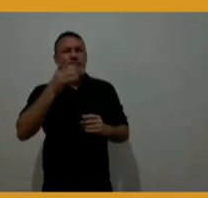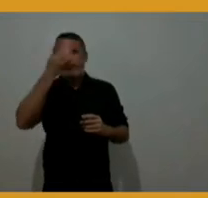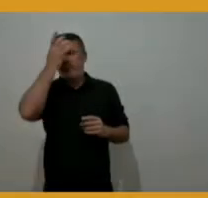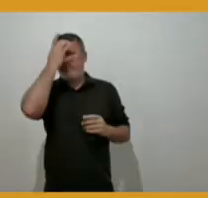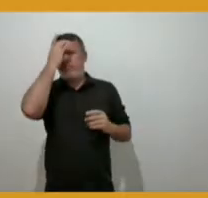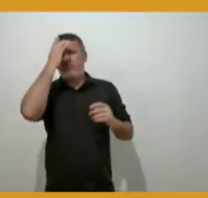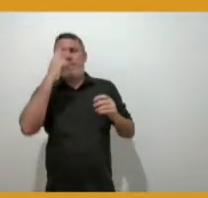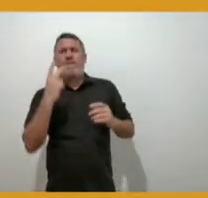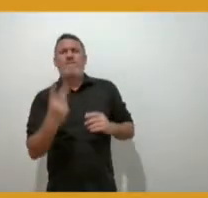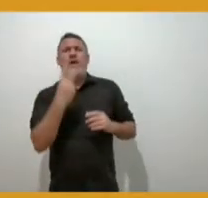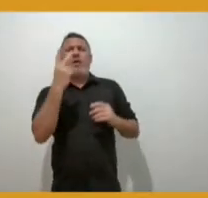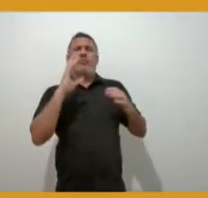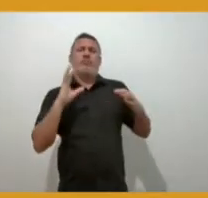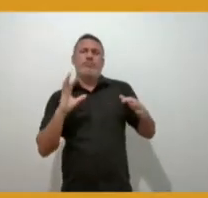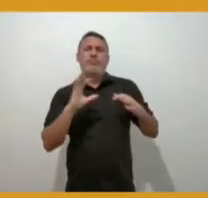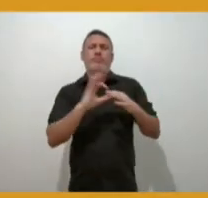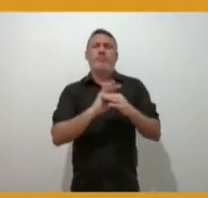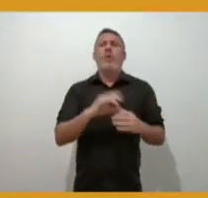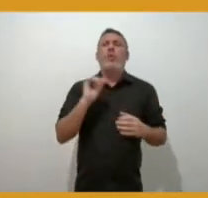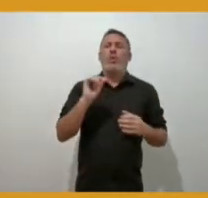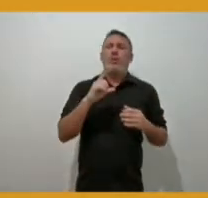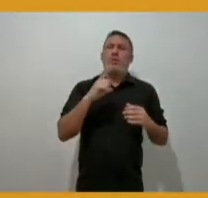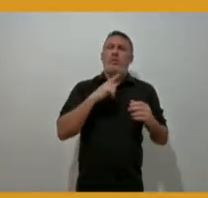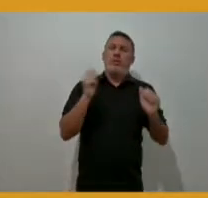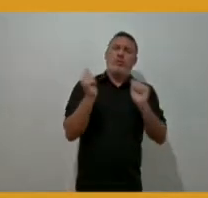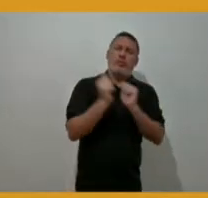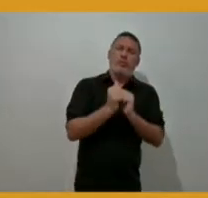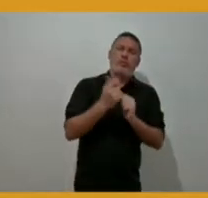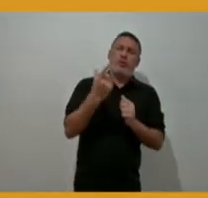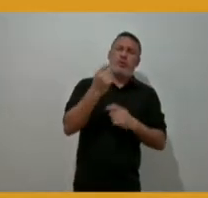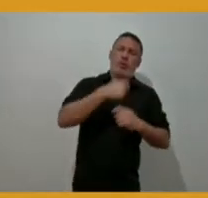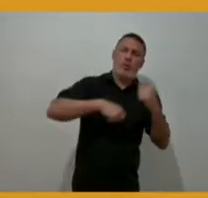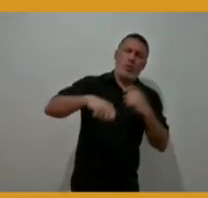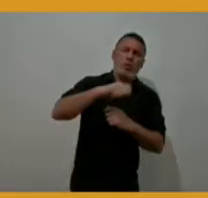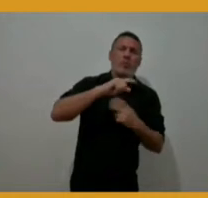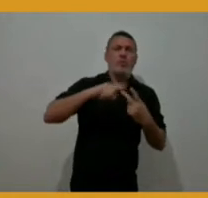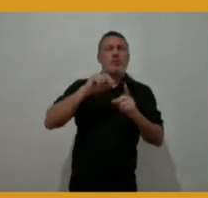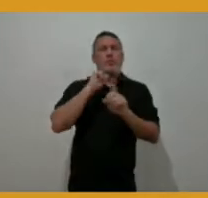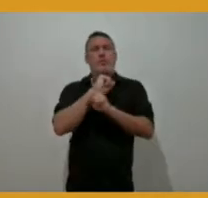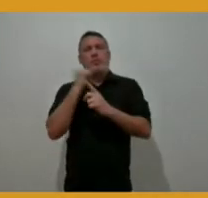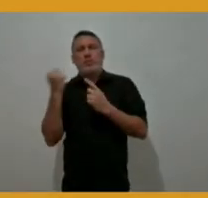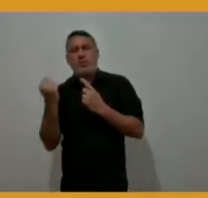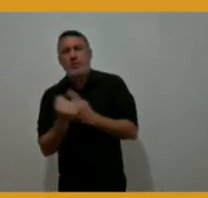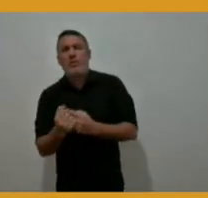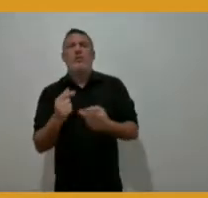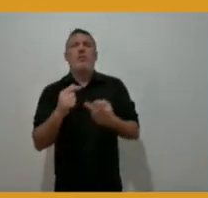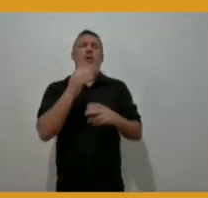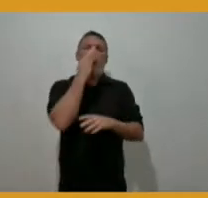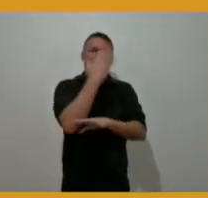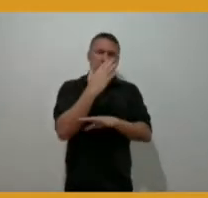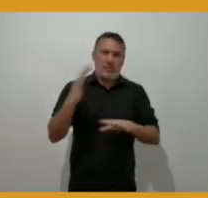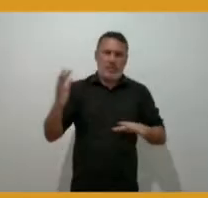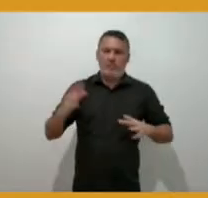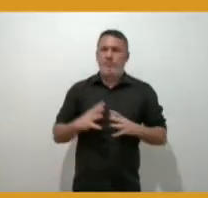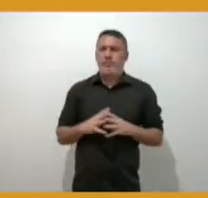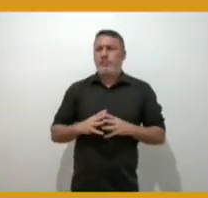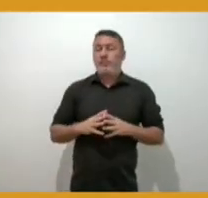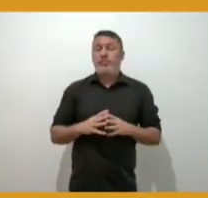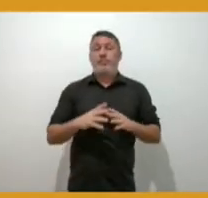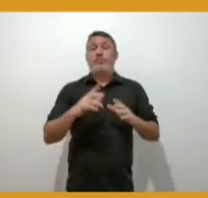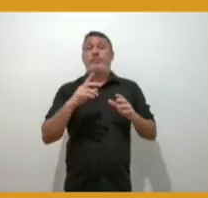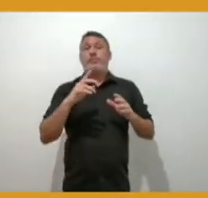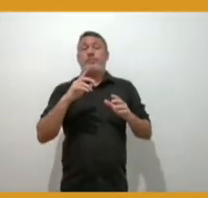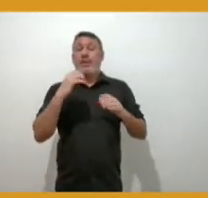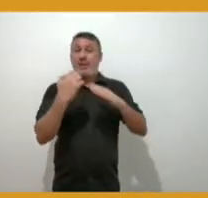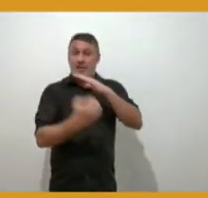integrando fatores econômicos, sociais e ambientais. Aracruz foi a imagem de